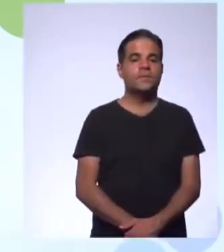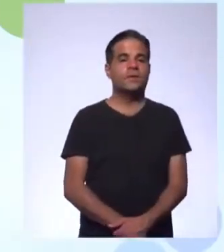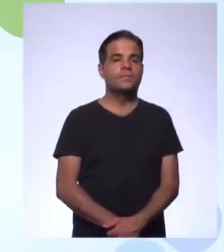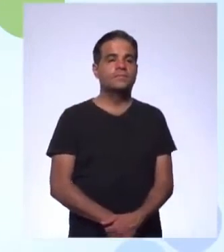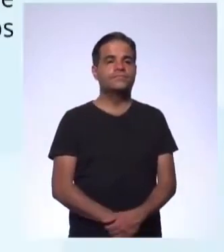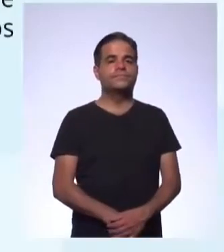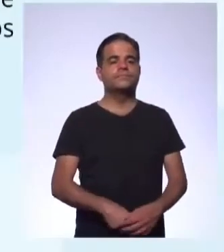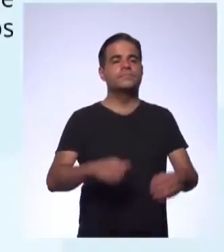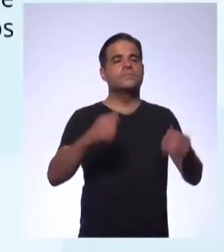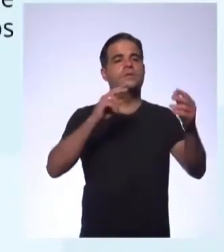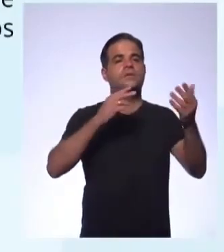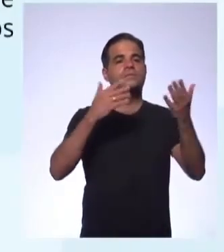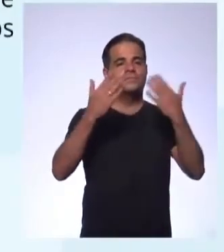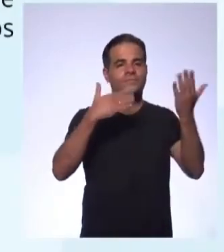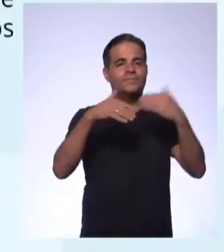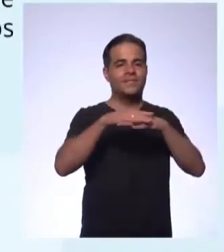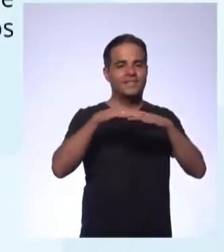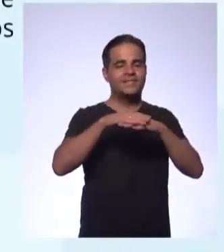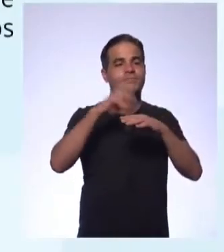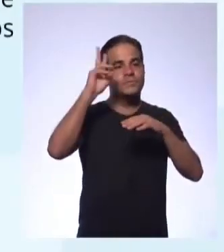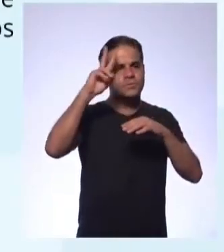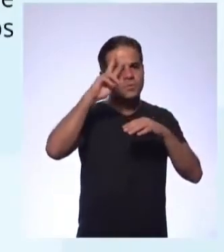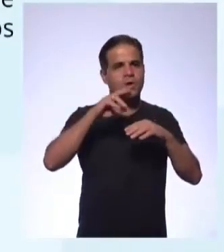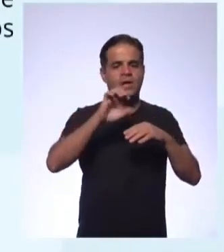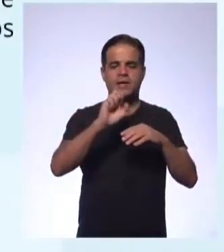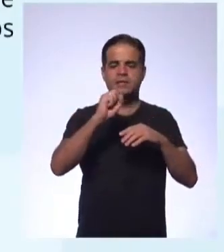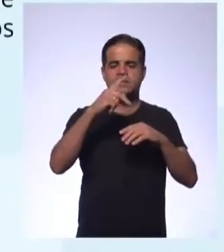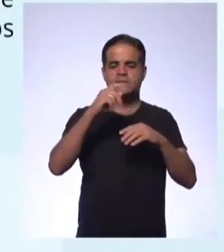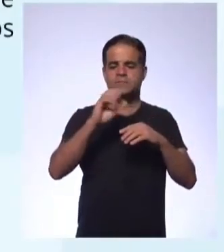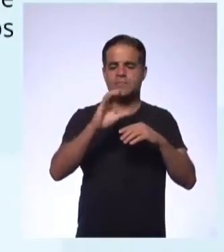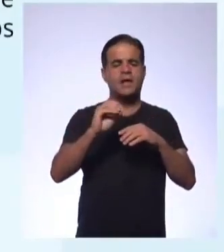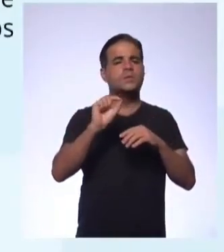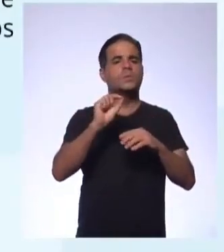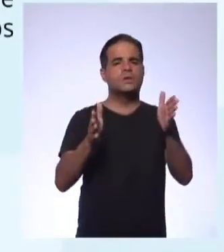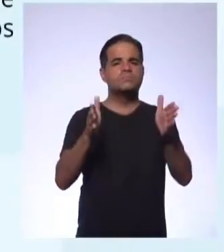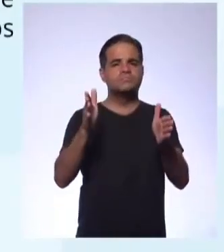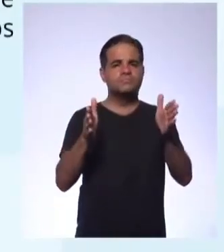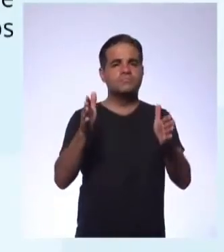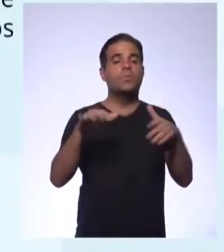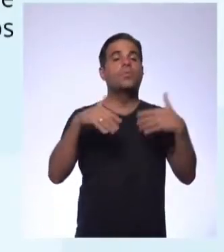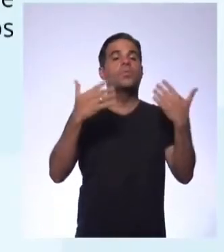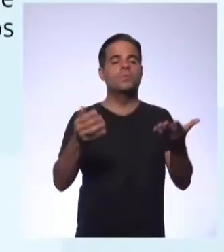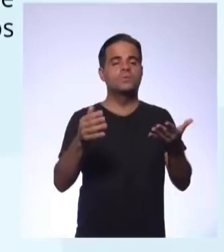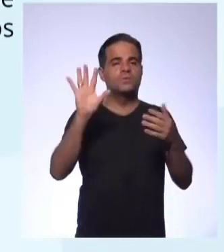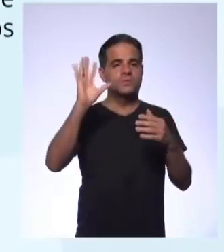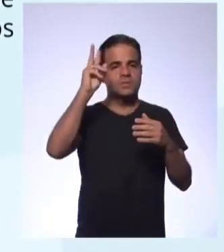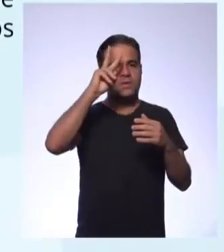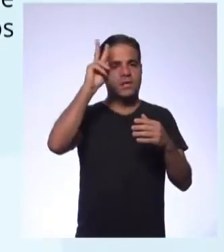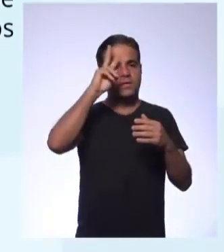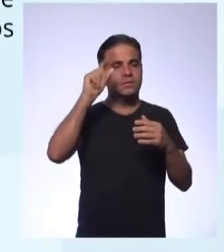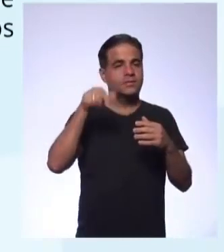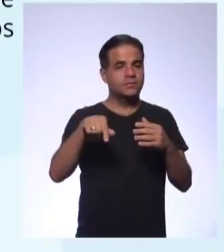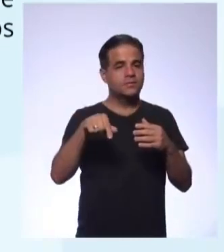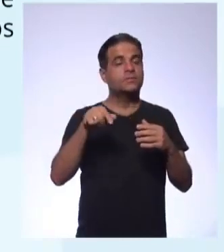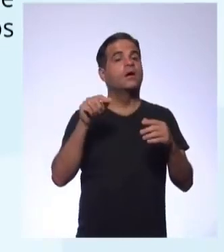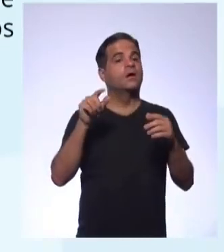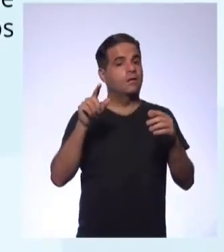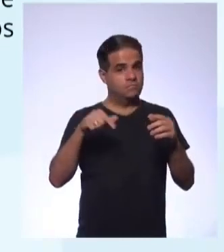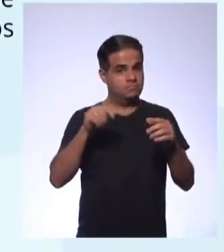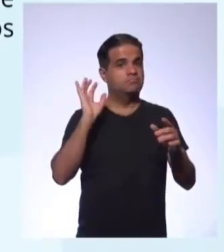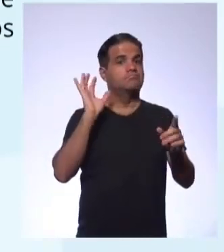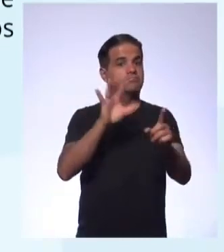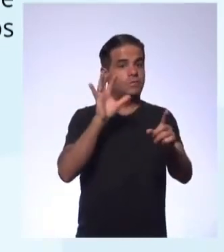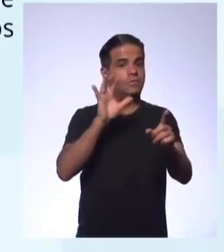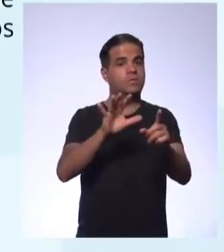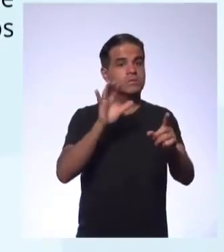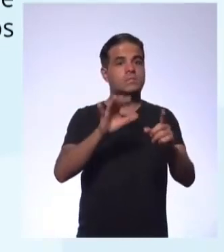de espaço. O espaço se refere ao local e também à época em que a narrativa se desenvolve. Isso influencia completamente o